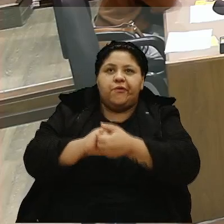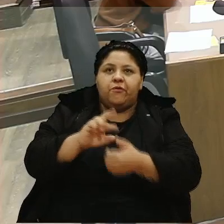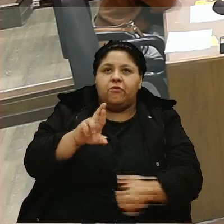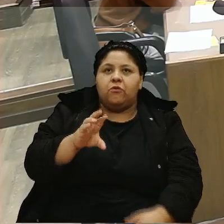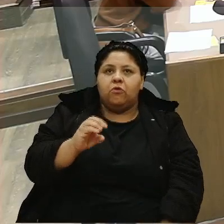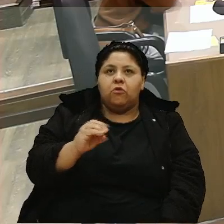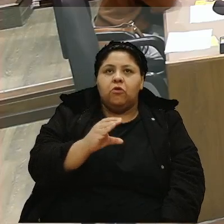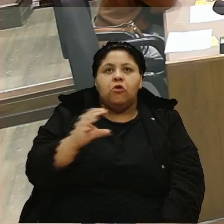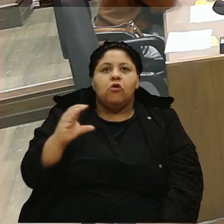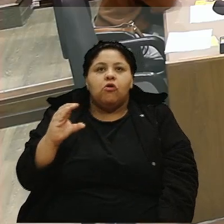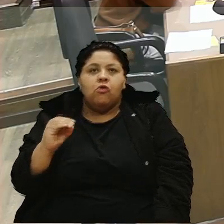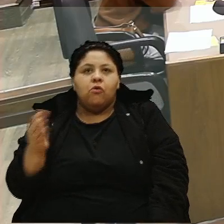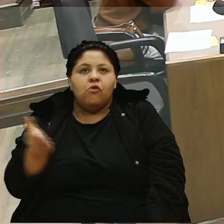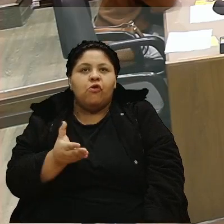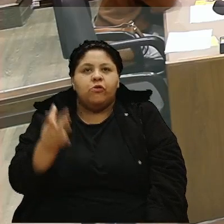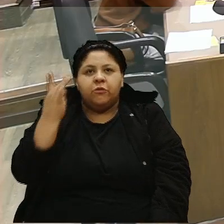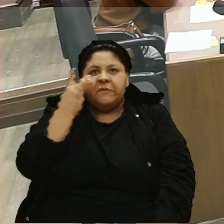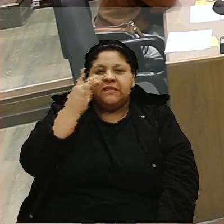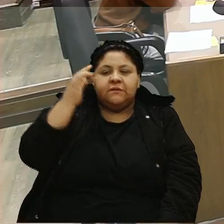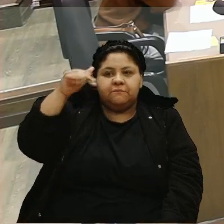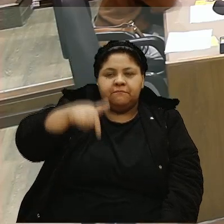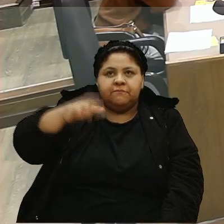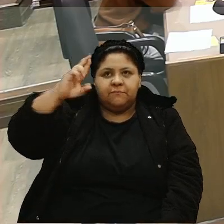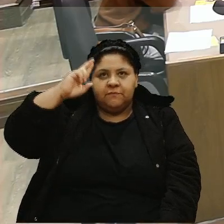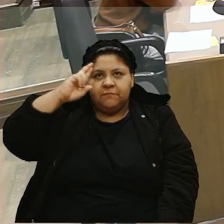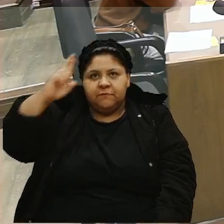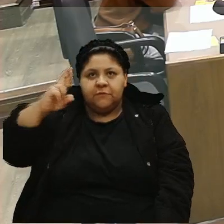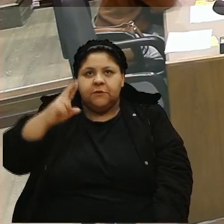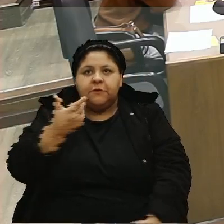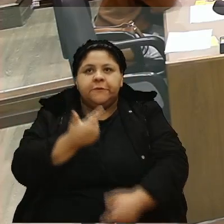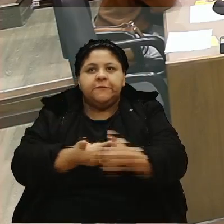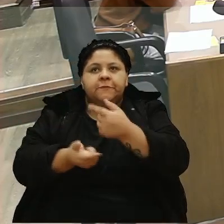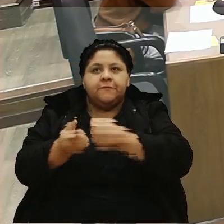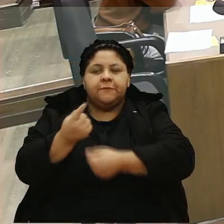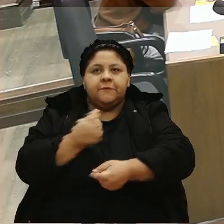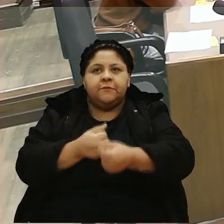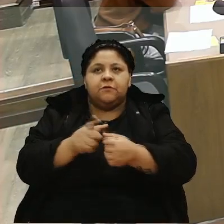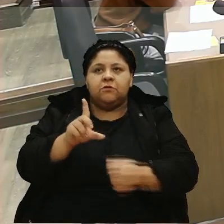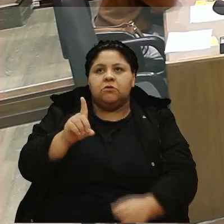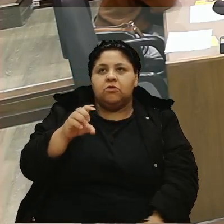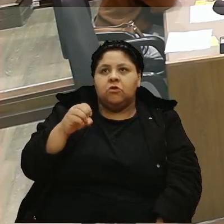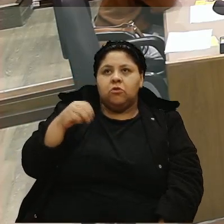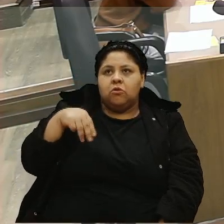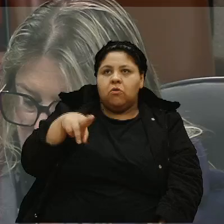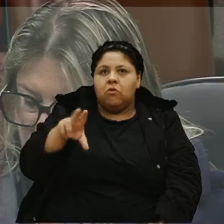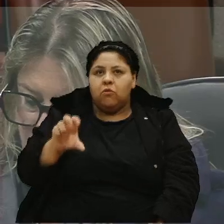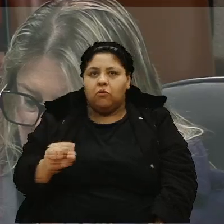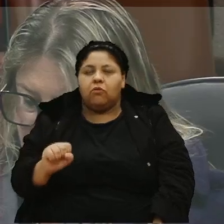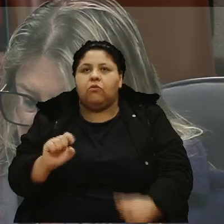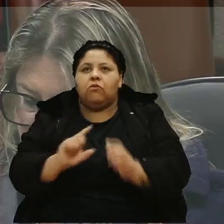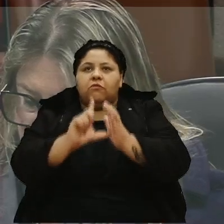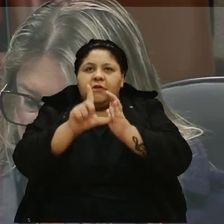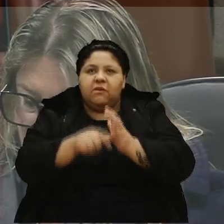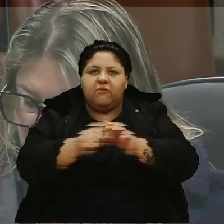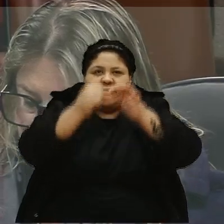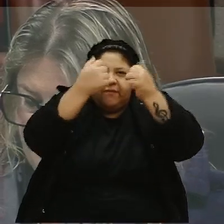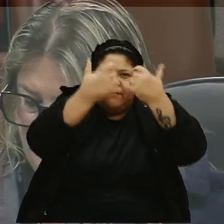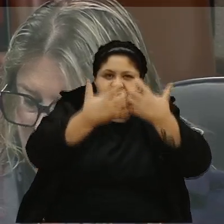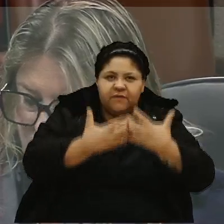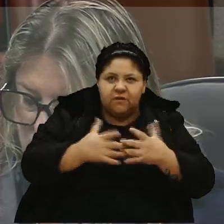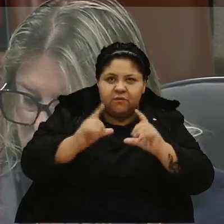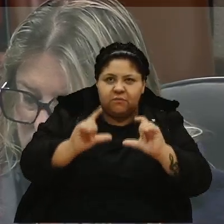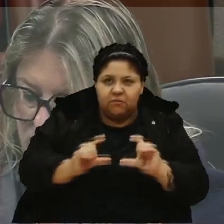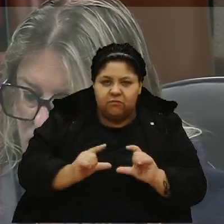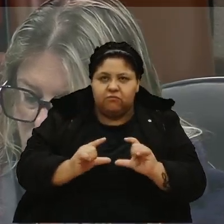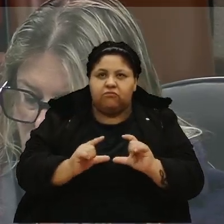Donadio, aqui presente conosco, diretor executivo da Domus, que depois vai falar um pouco na tribuna